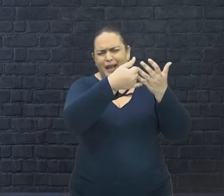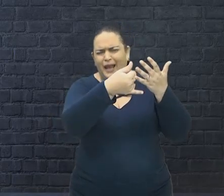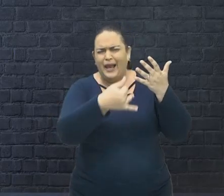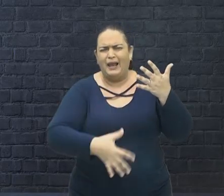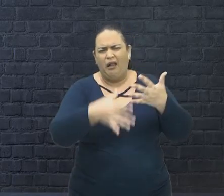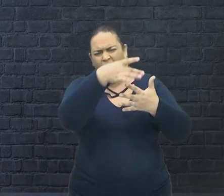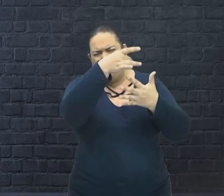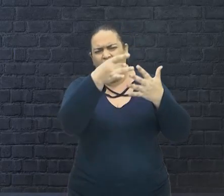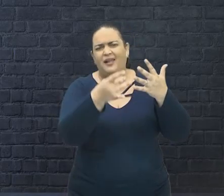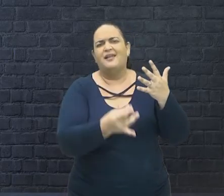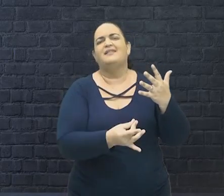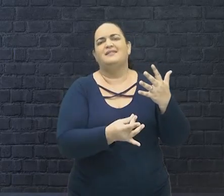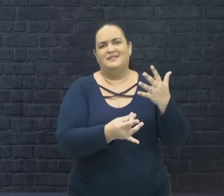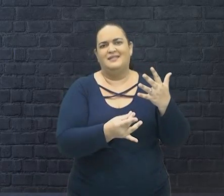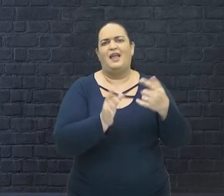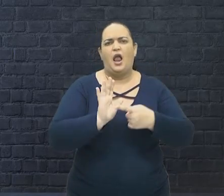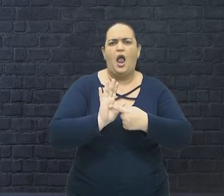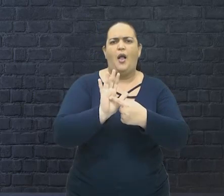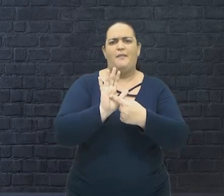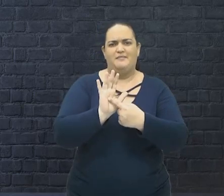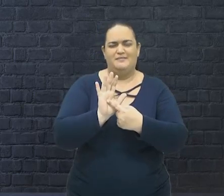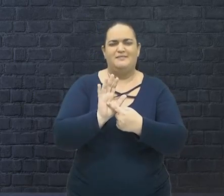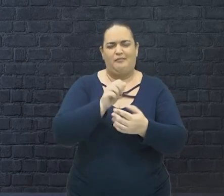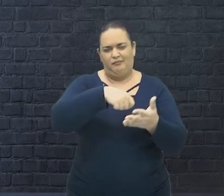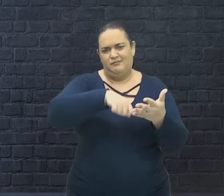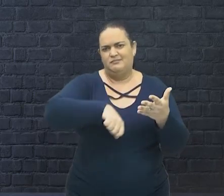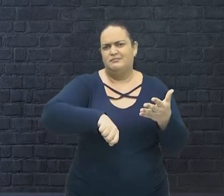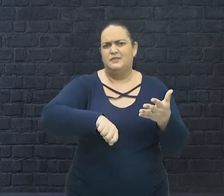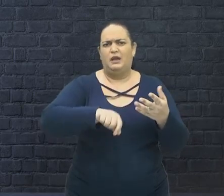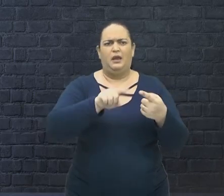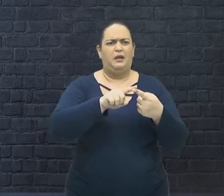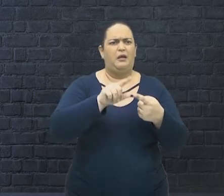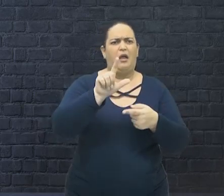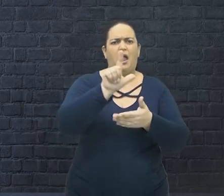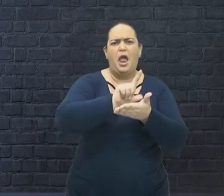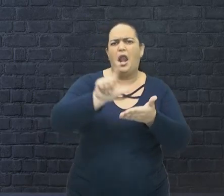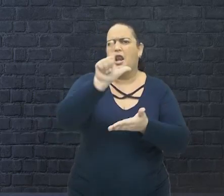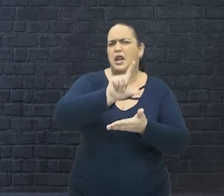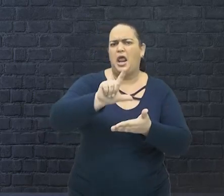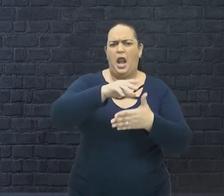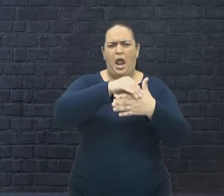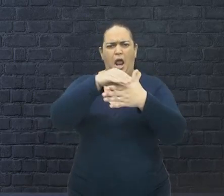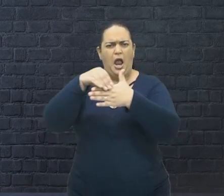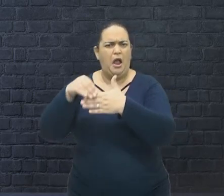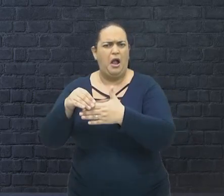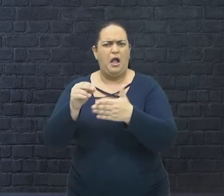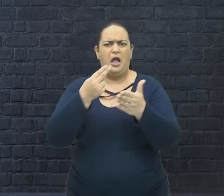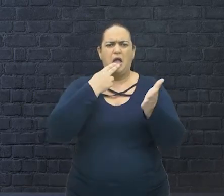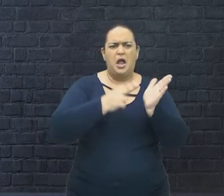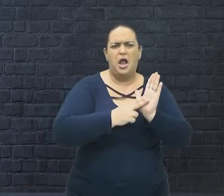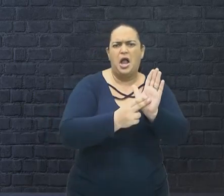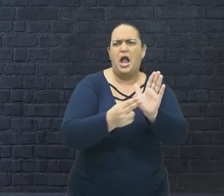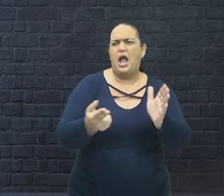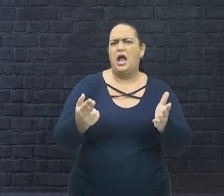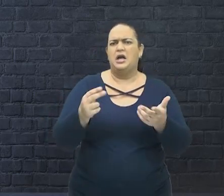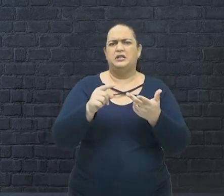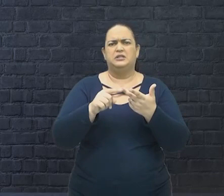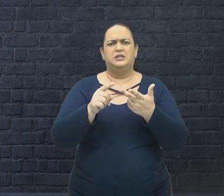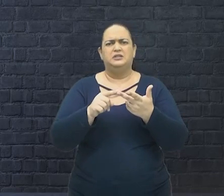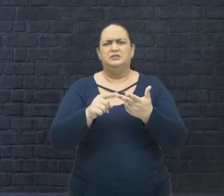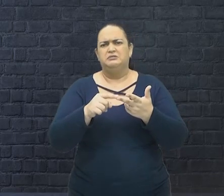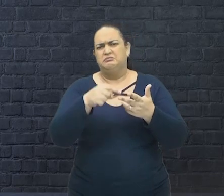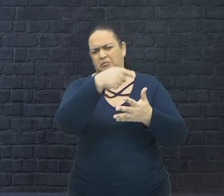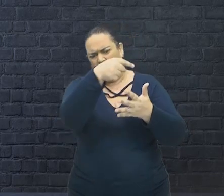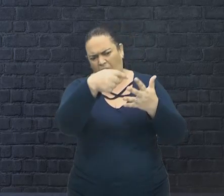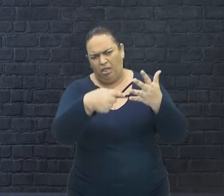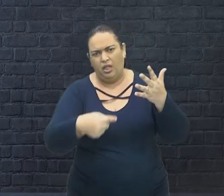você pode expressar seus pensamentos. Literatura de cordel, poema, carta à sociedade e